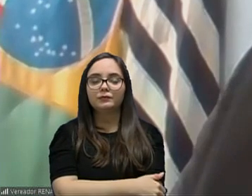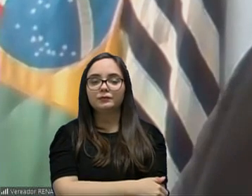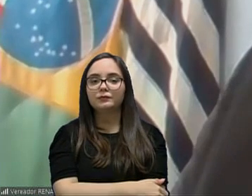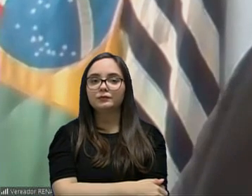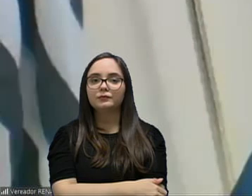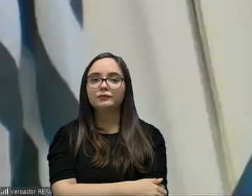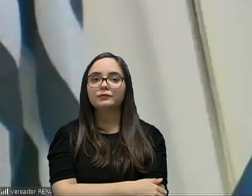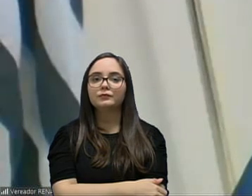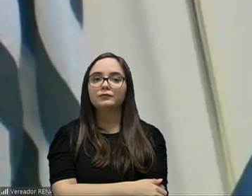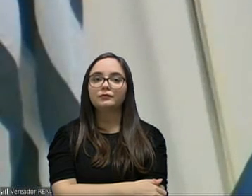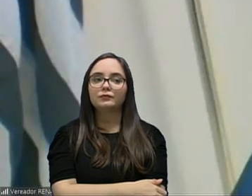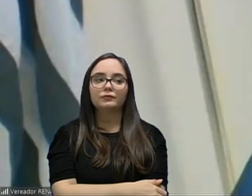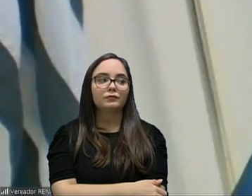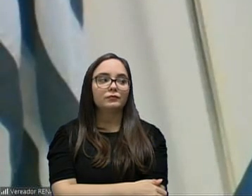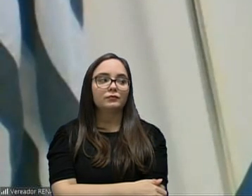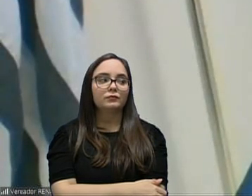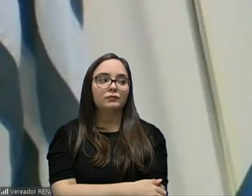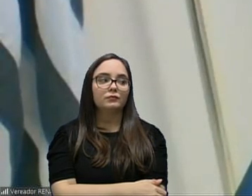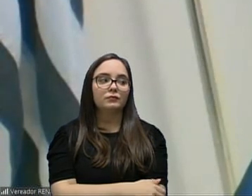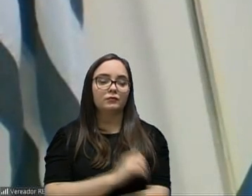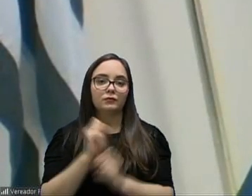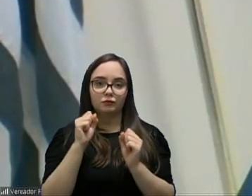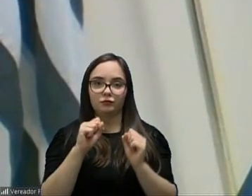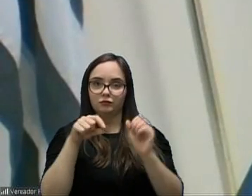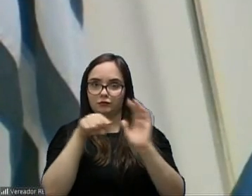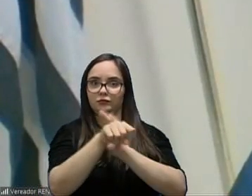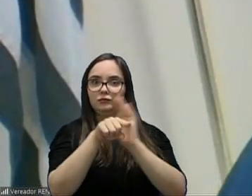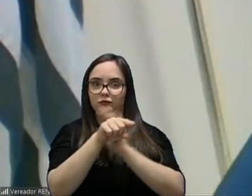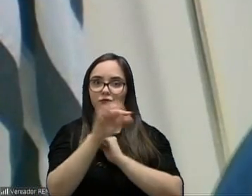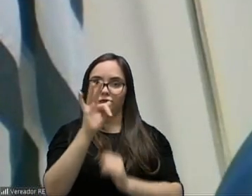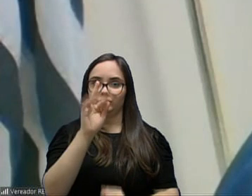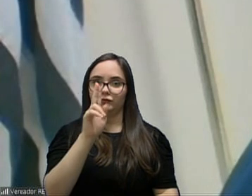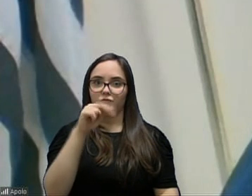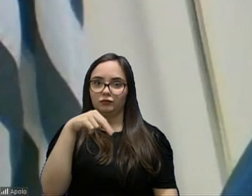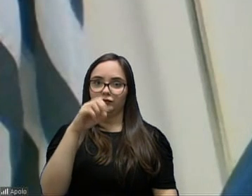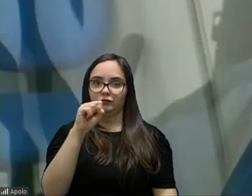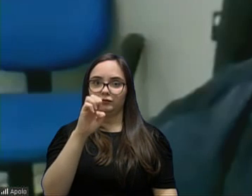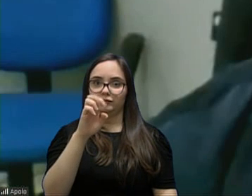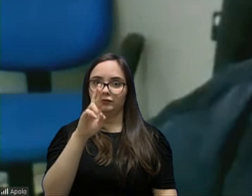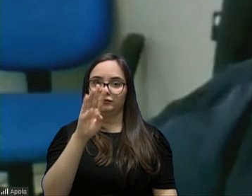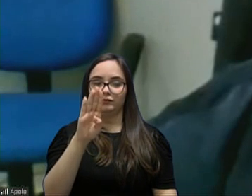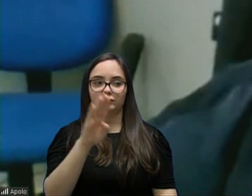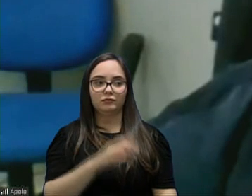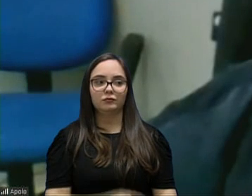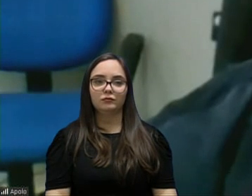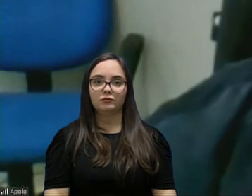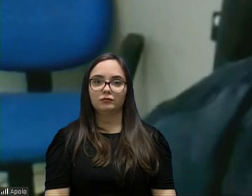Eu posso fazer algumas perguntas para você referente à FUNPERV? Claro.